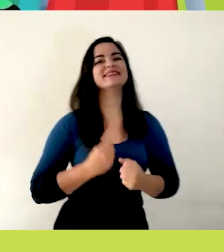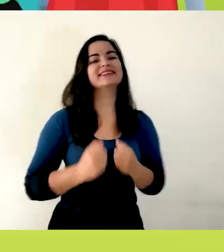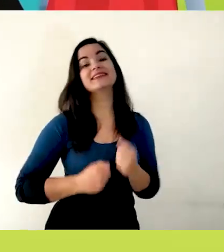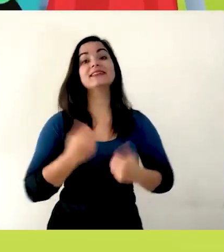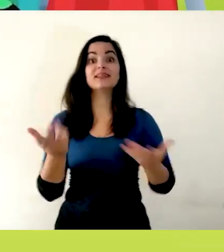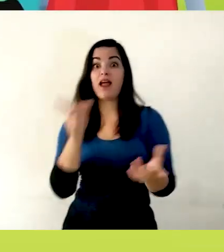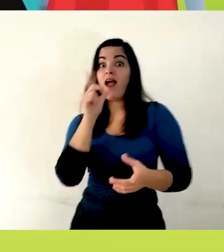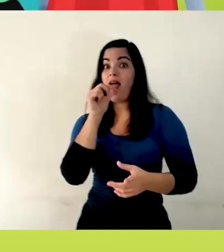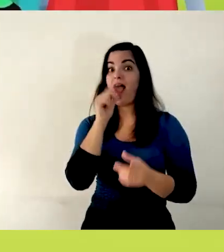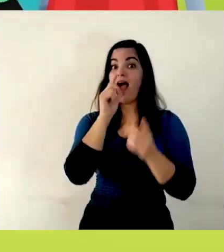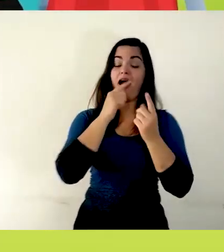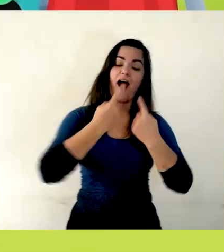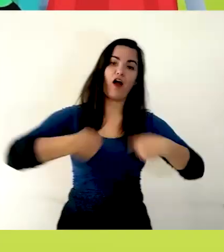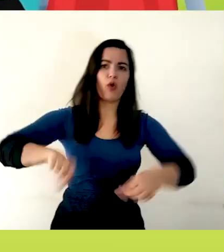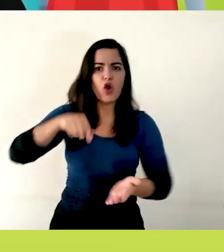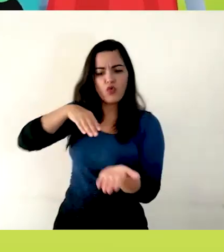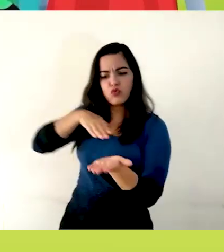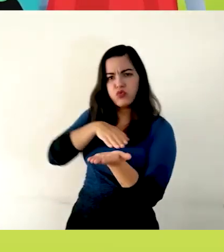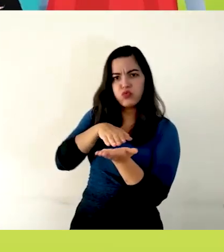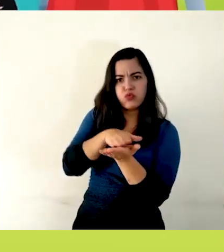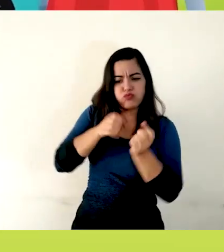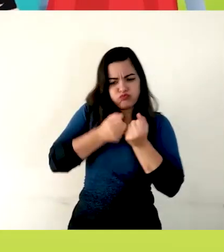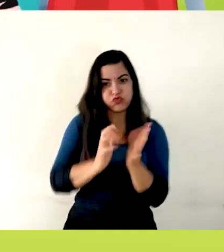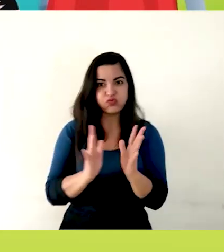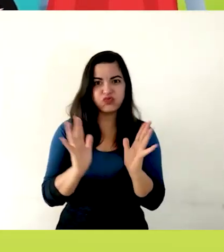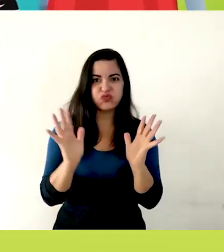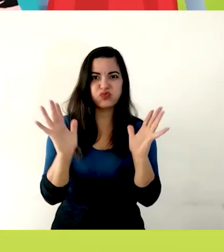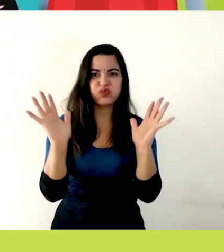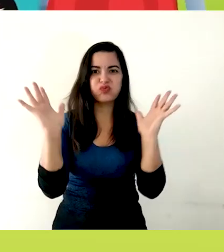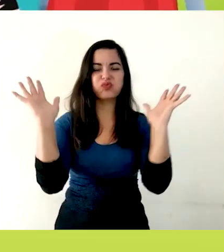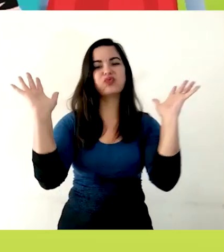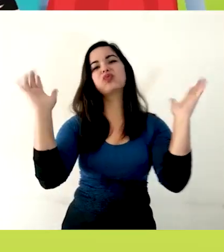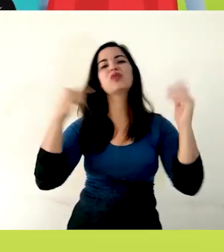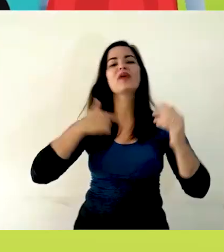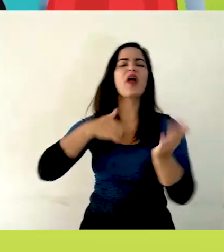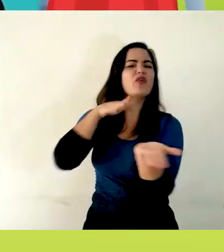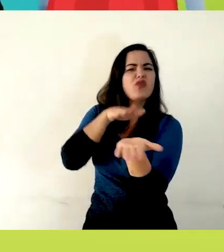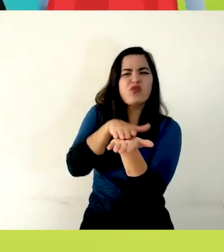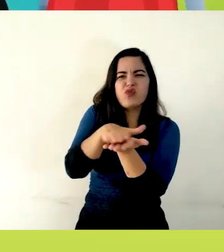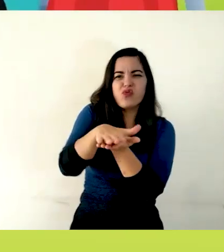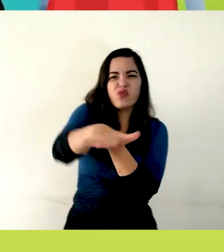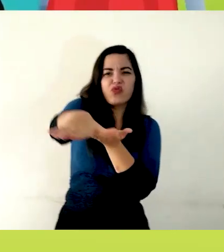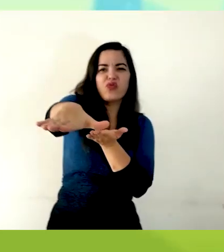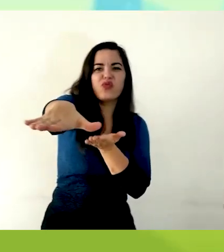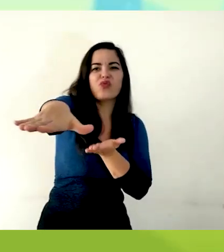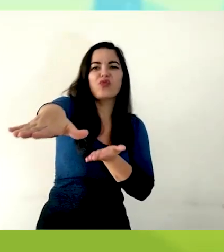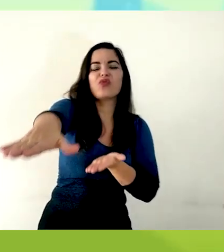Yeah! A água espirra, deslizo no chão.